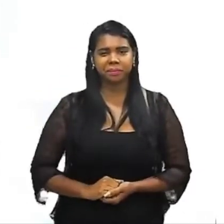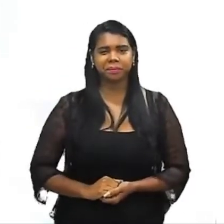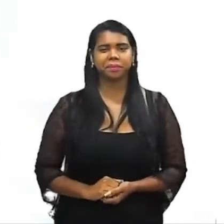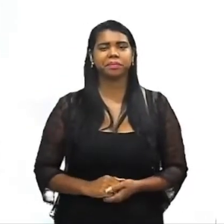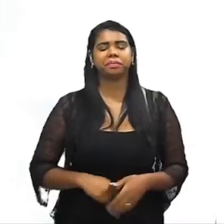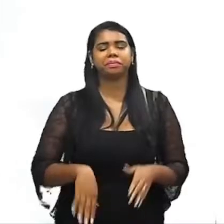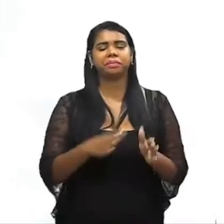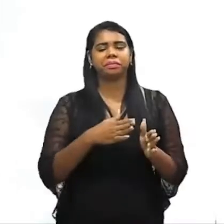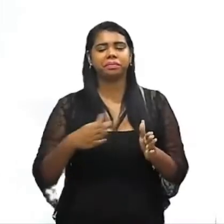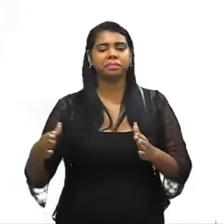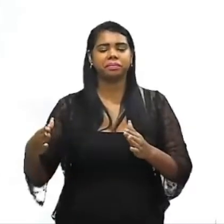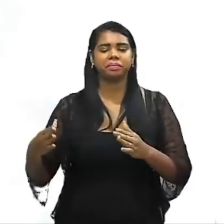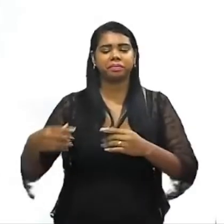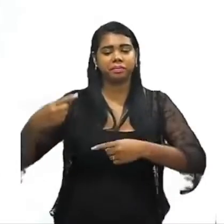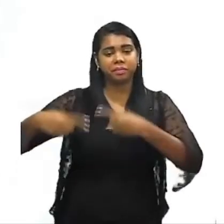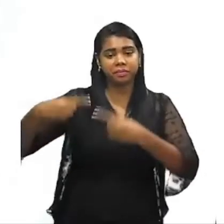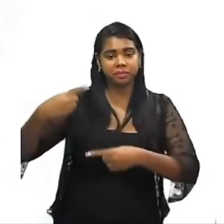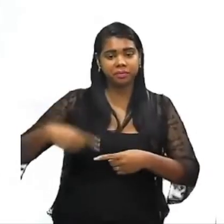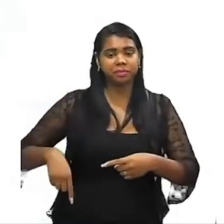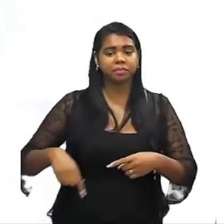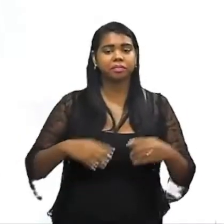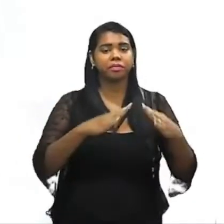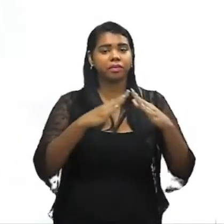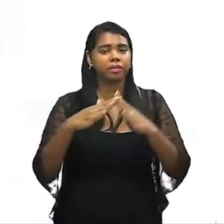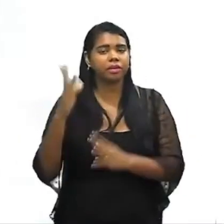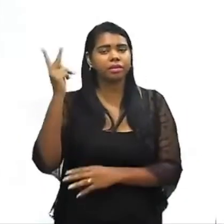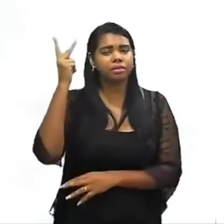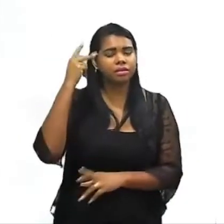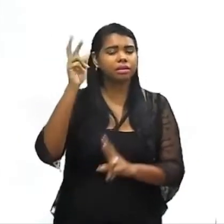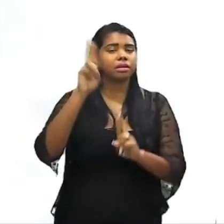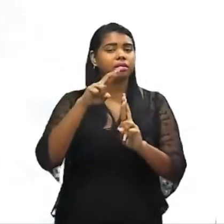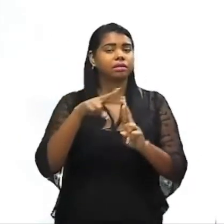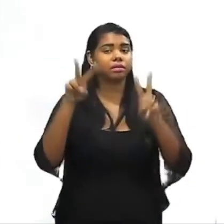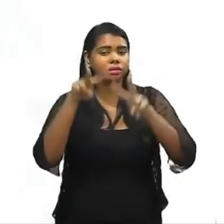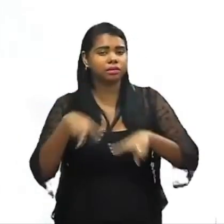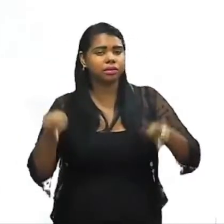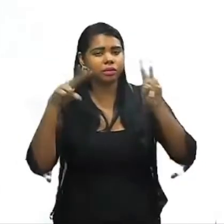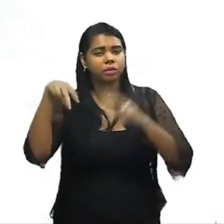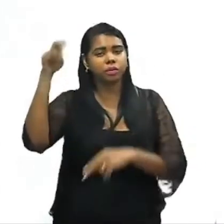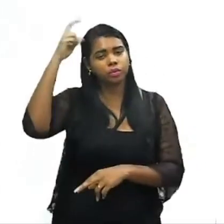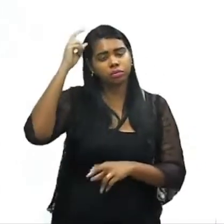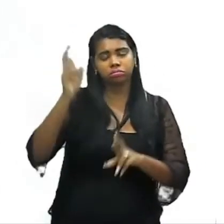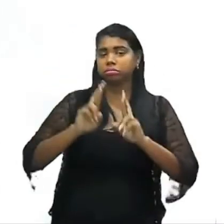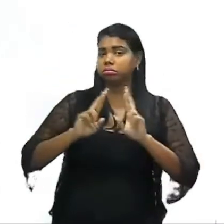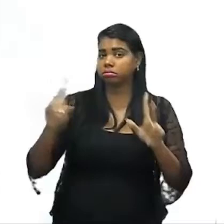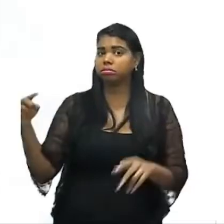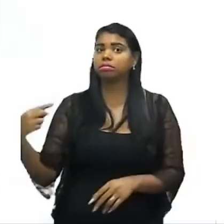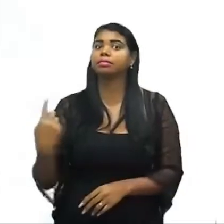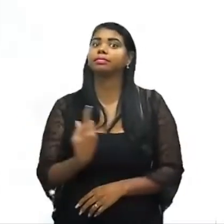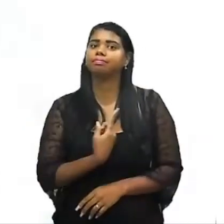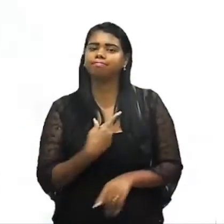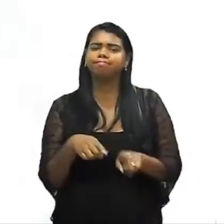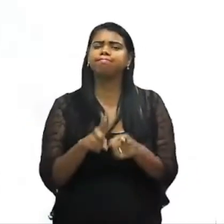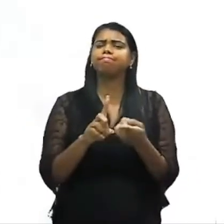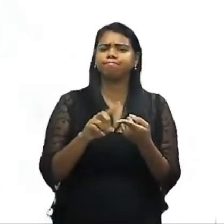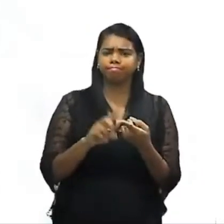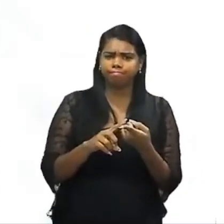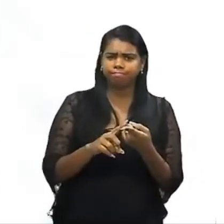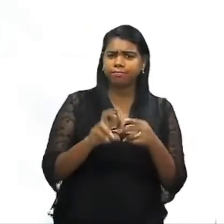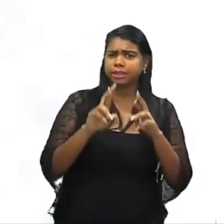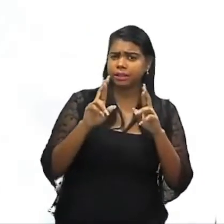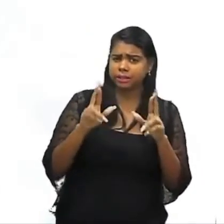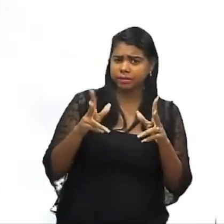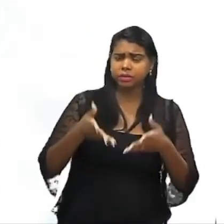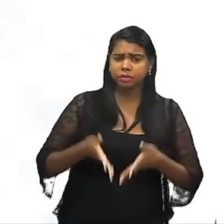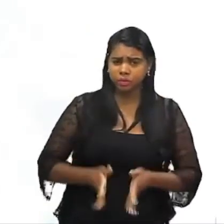esse processo político, ele morou em São Paulo, que tem uma referência visual e cultural diferente da nossa, diferente de São Lourenço da Mata,